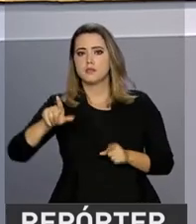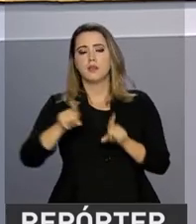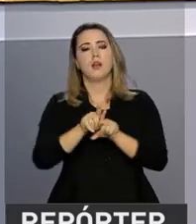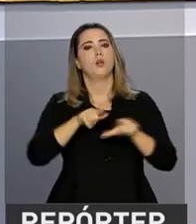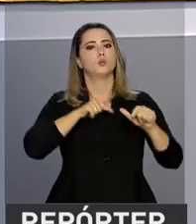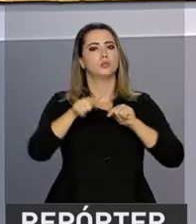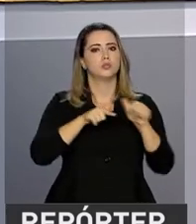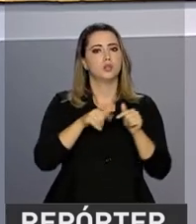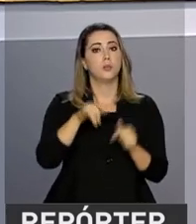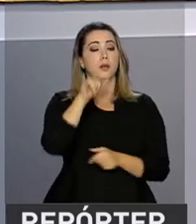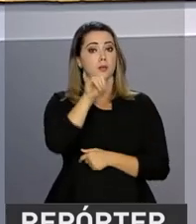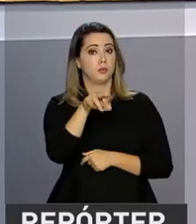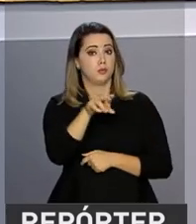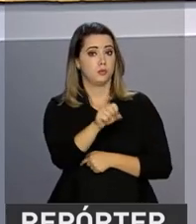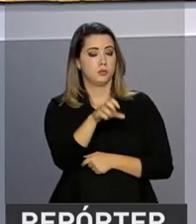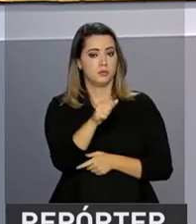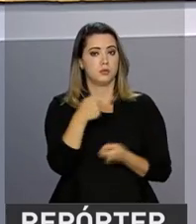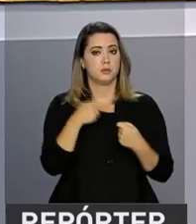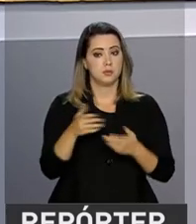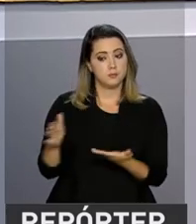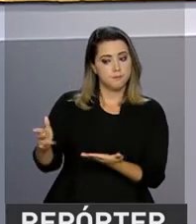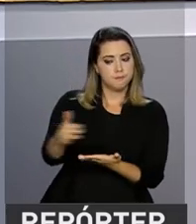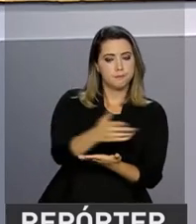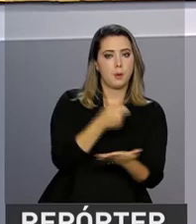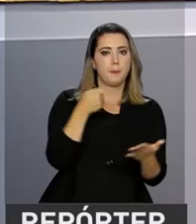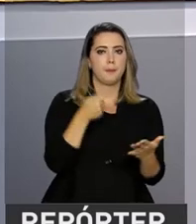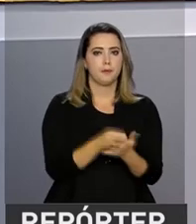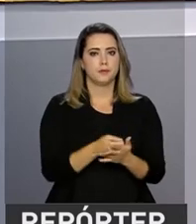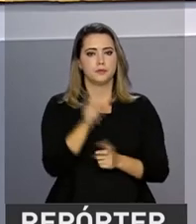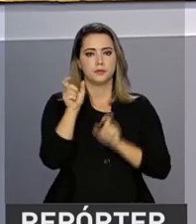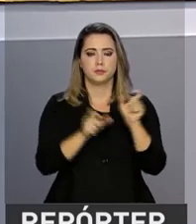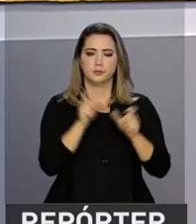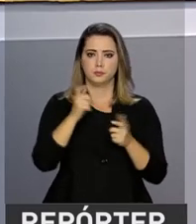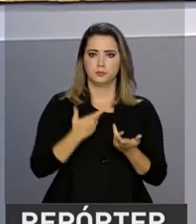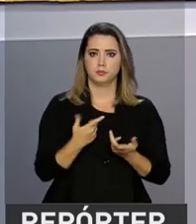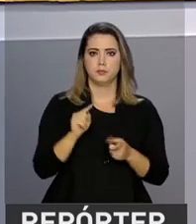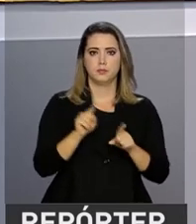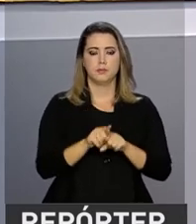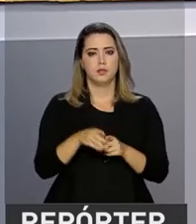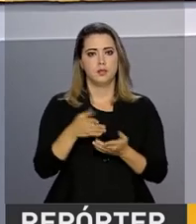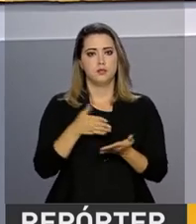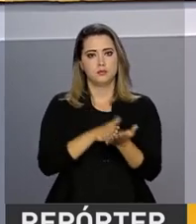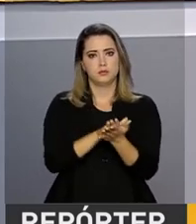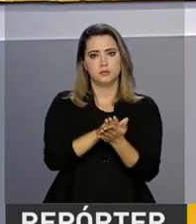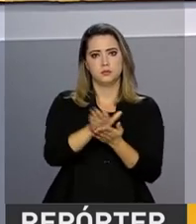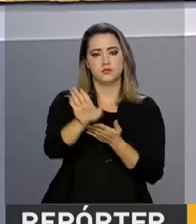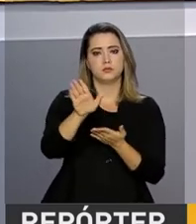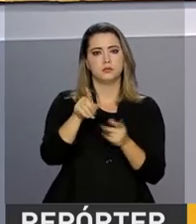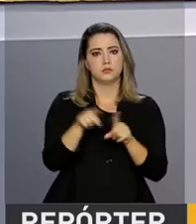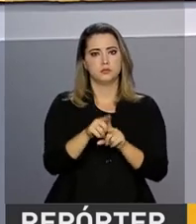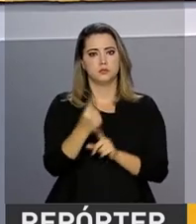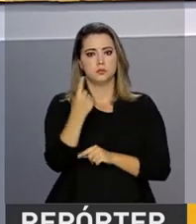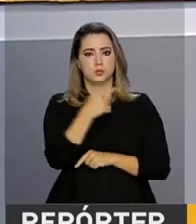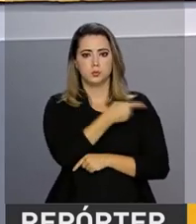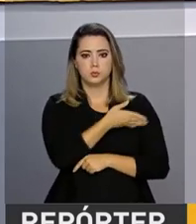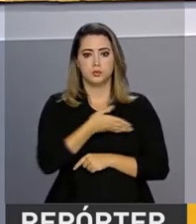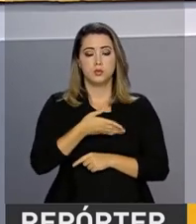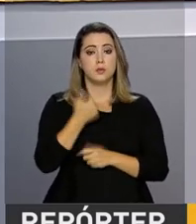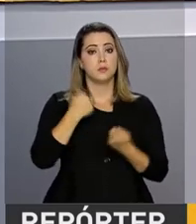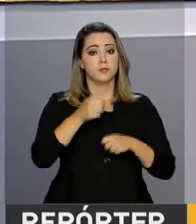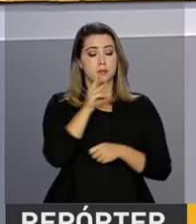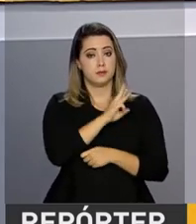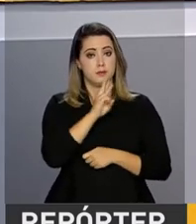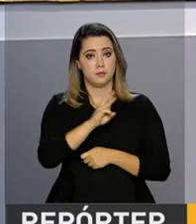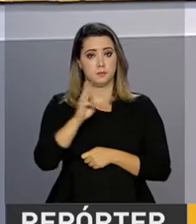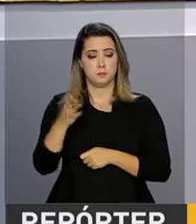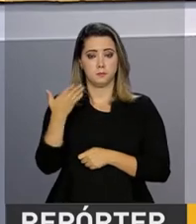e previdenciárias que devem ser recolhidas pelos empregadores domésticos. Para emitir a guia unificada, o empregador